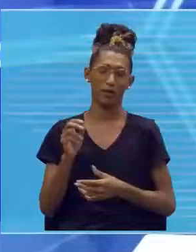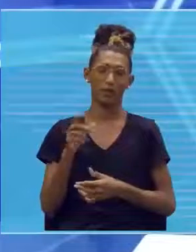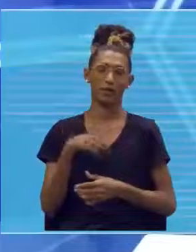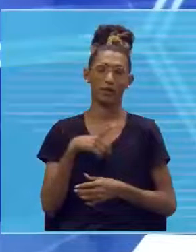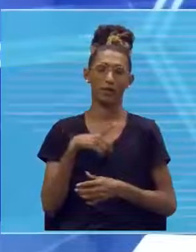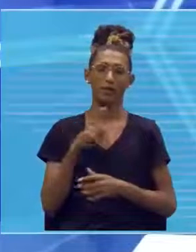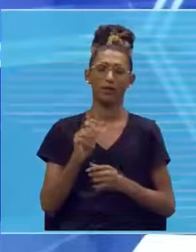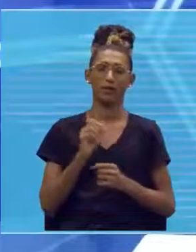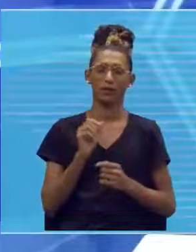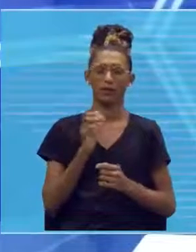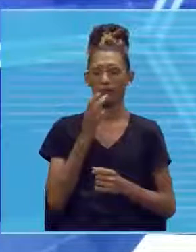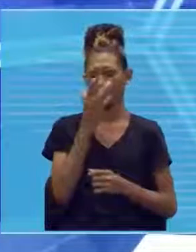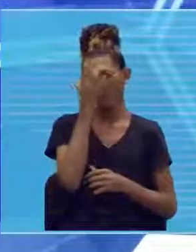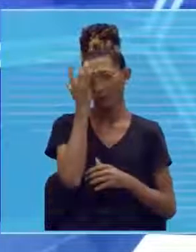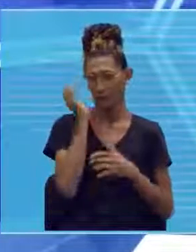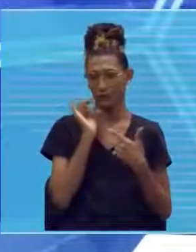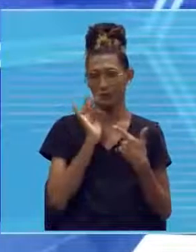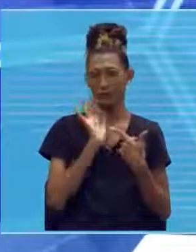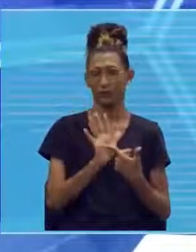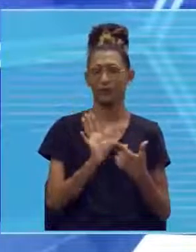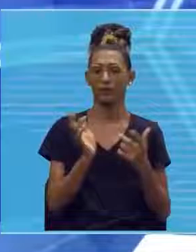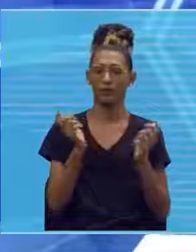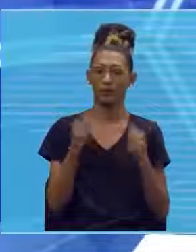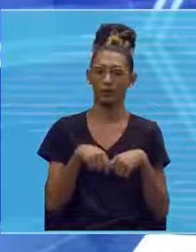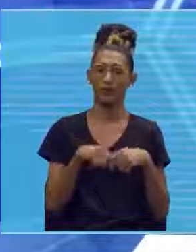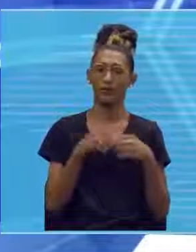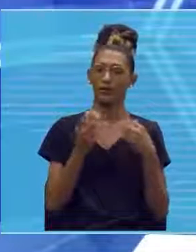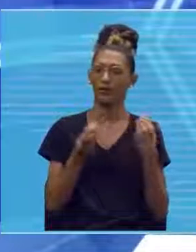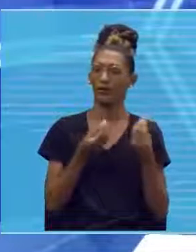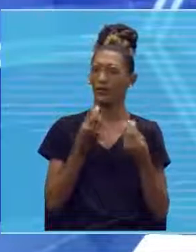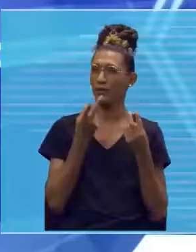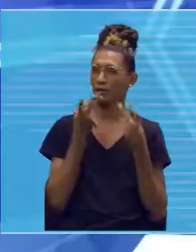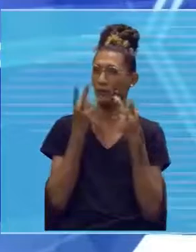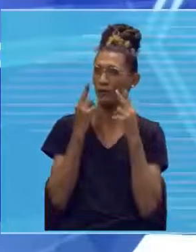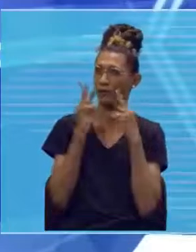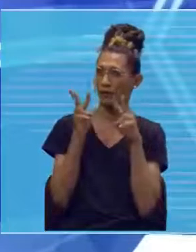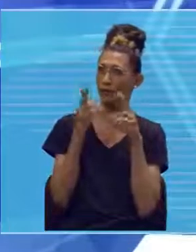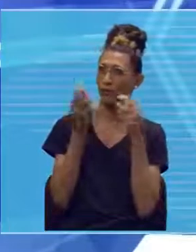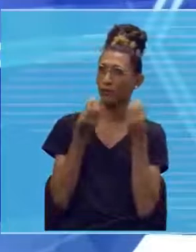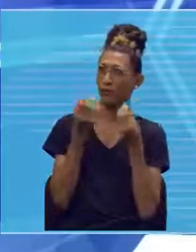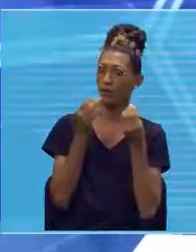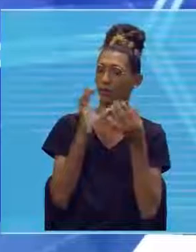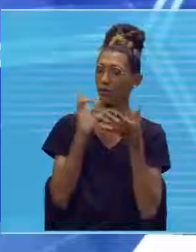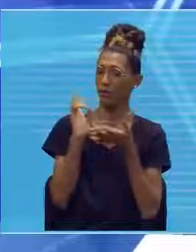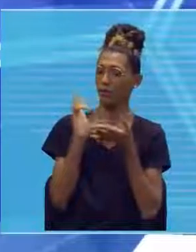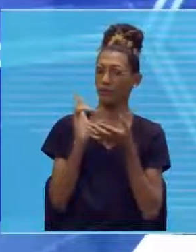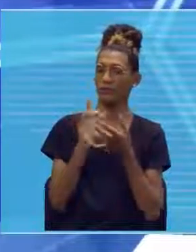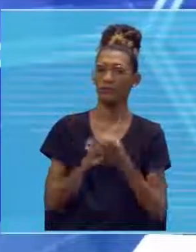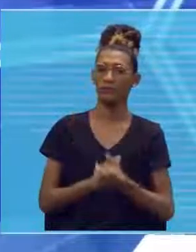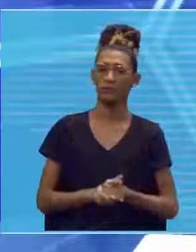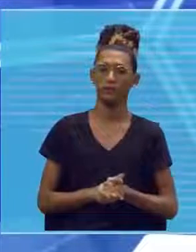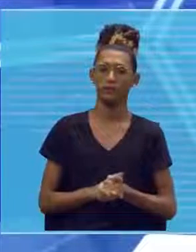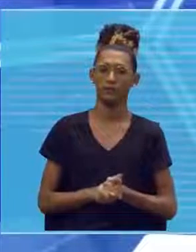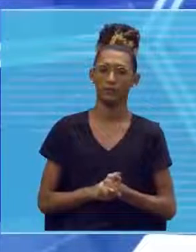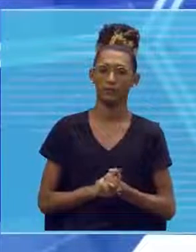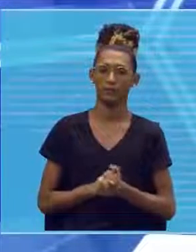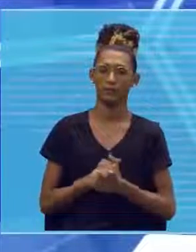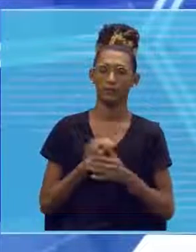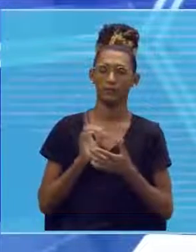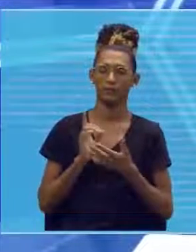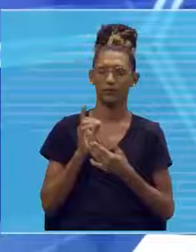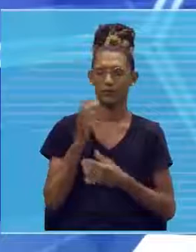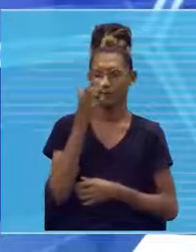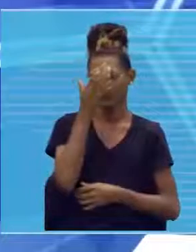guia revelador que poderia ser traduzido como Deus na nação Tucano o criador no universo